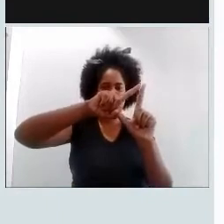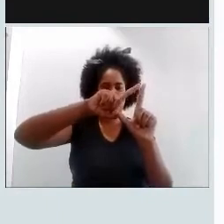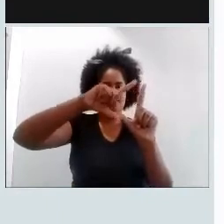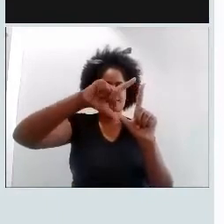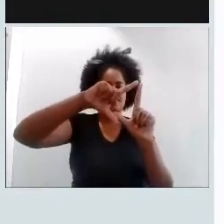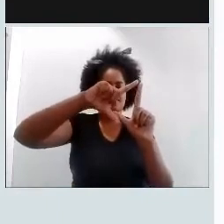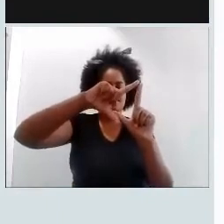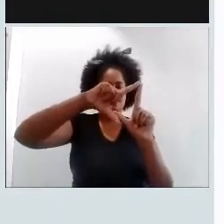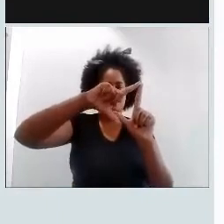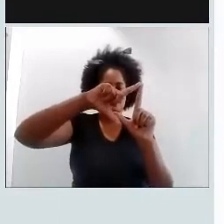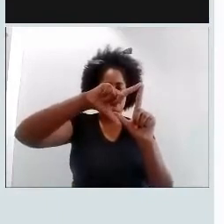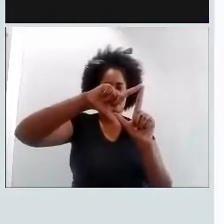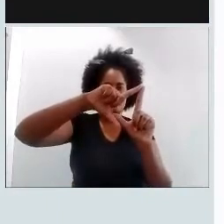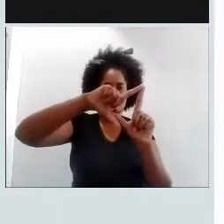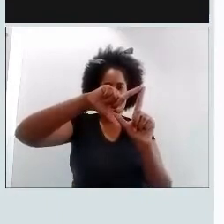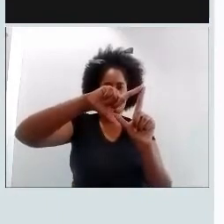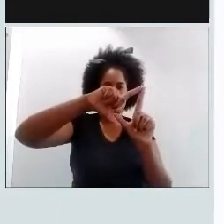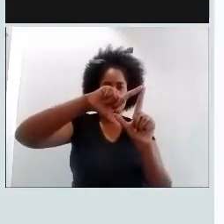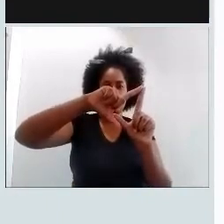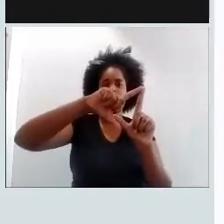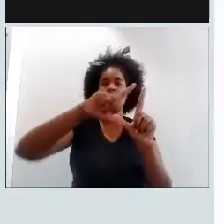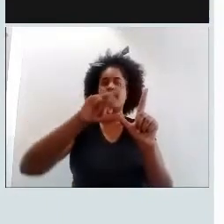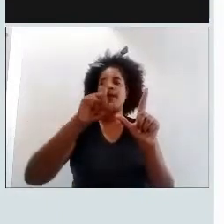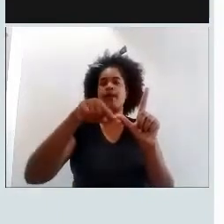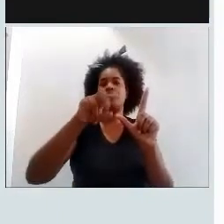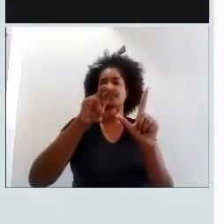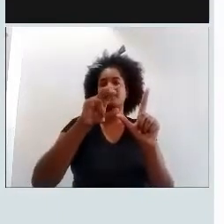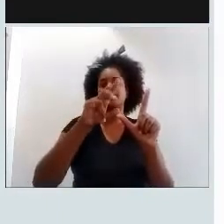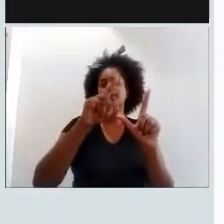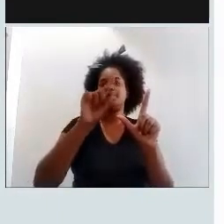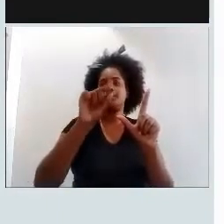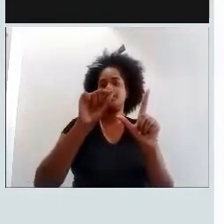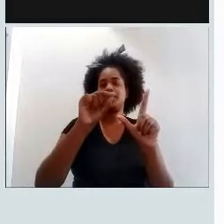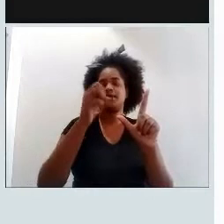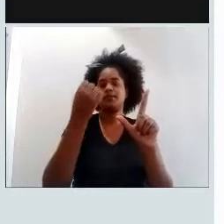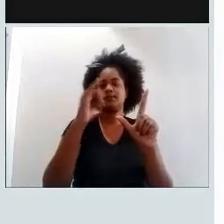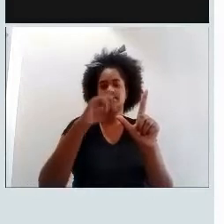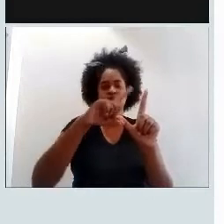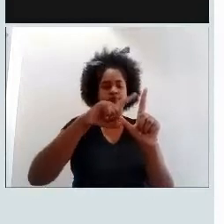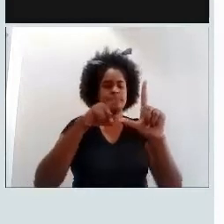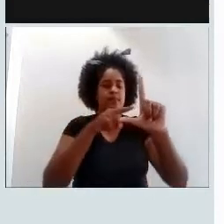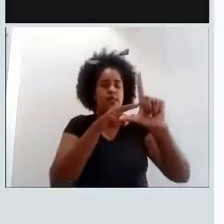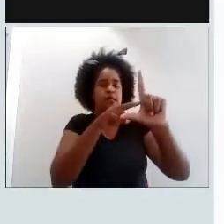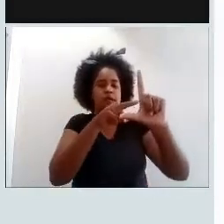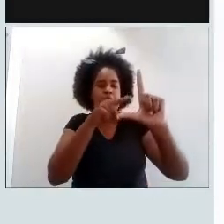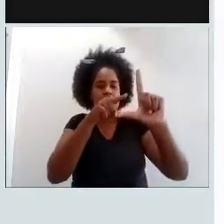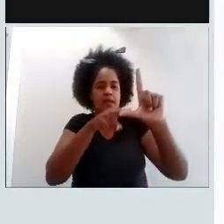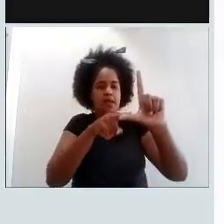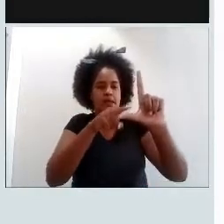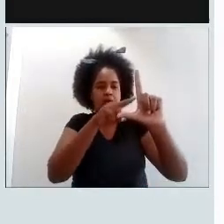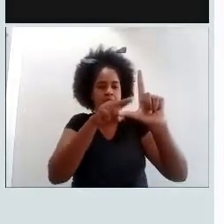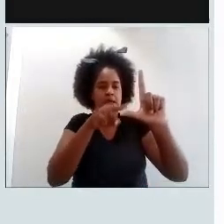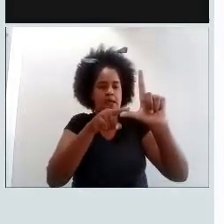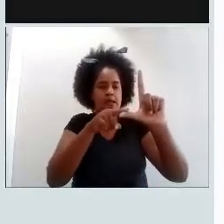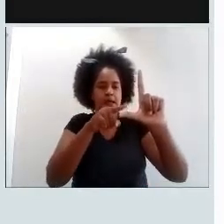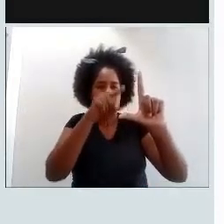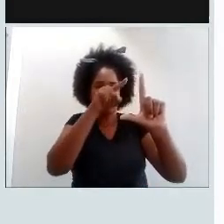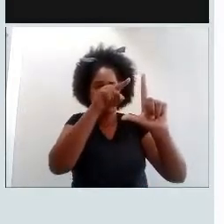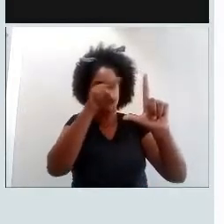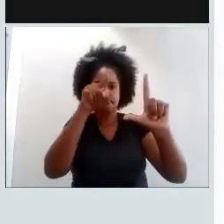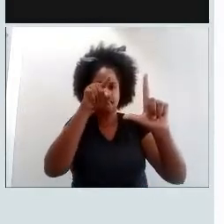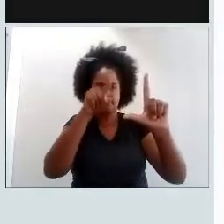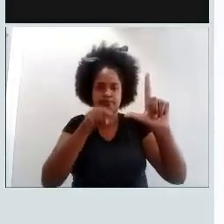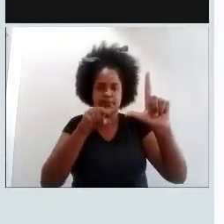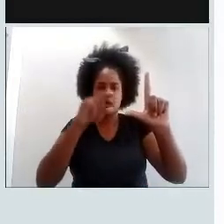ele é retângulo apenas se ele tiver um ângulo reto. Lembram que ângulo reto é um ângulo igual a 90